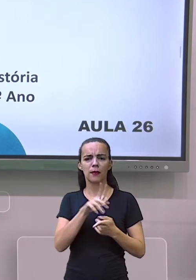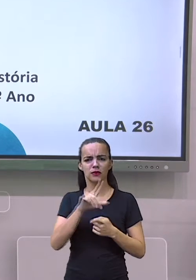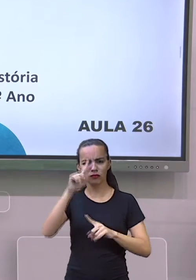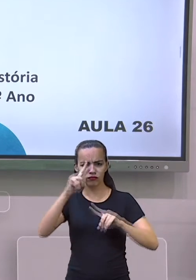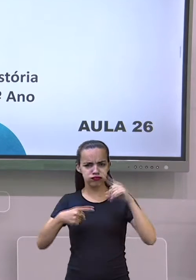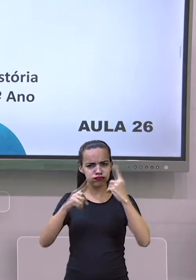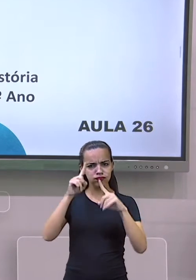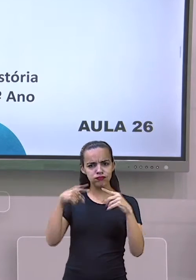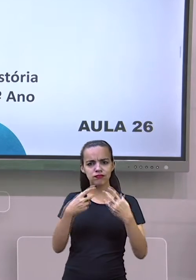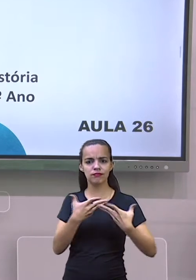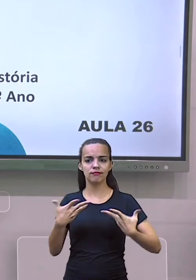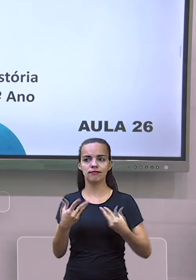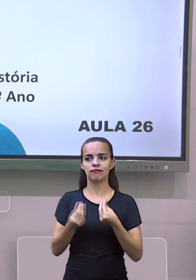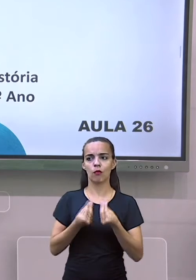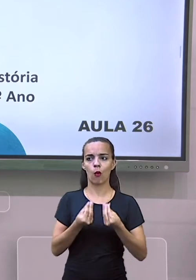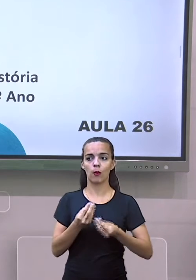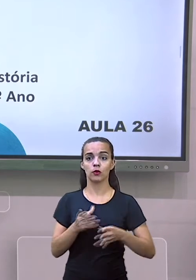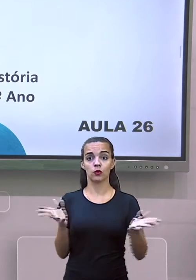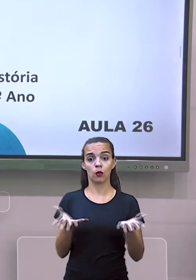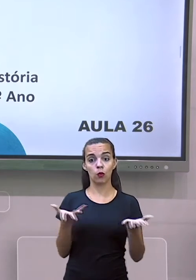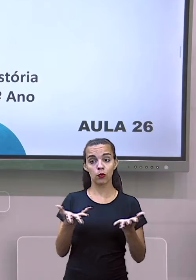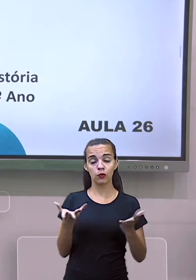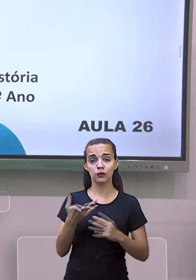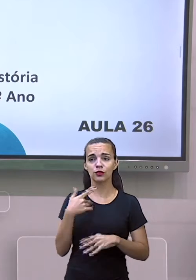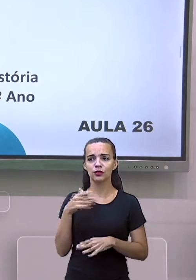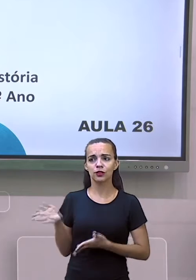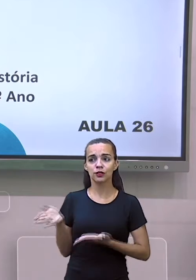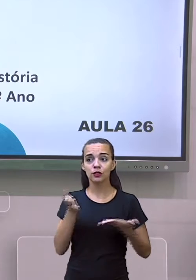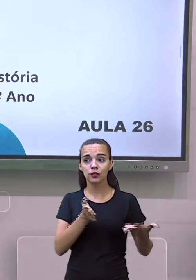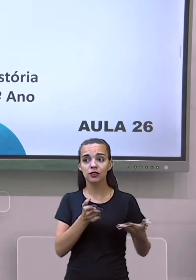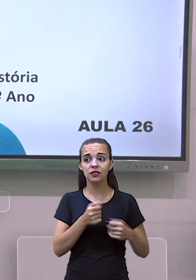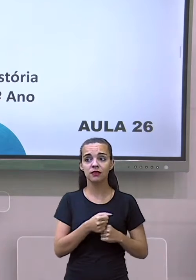doutrina, enfim. Hoje nós vamos bater